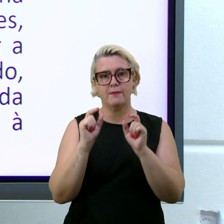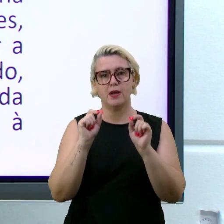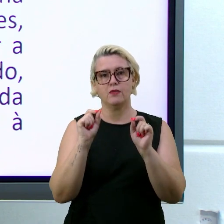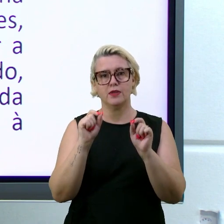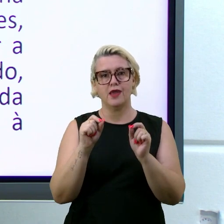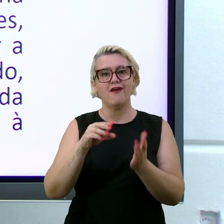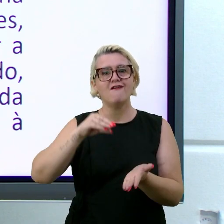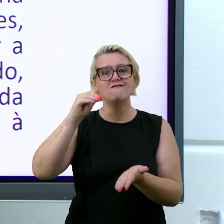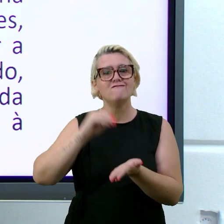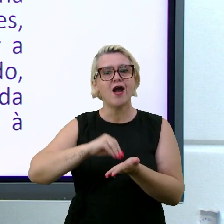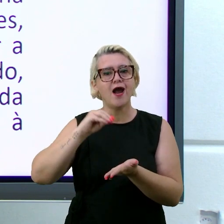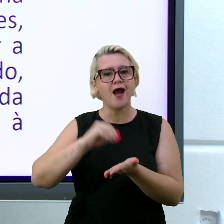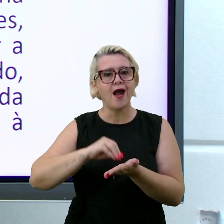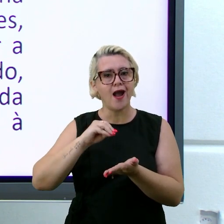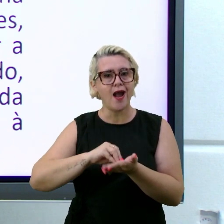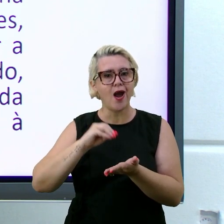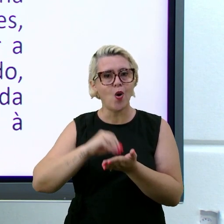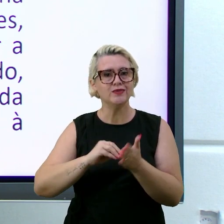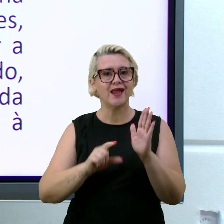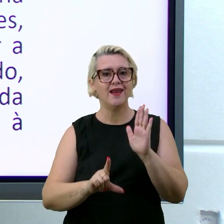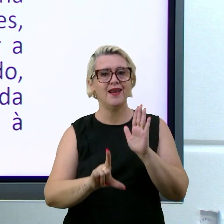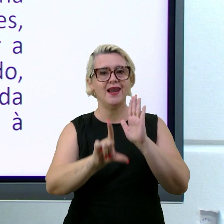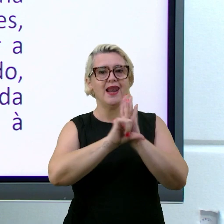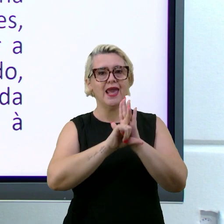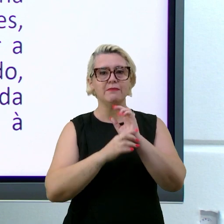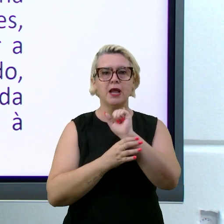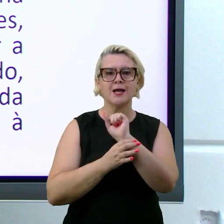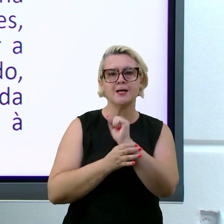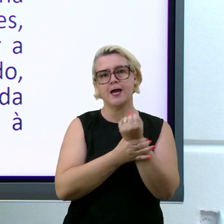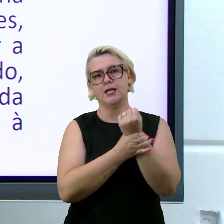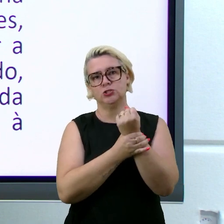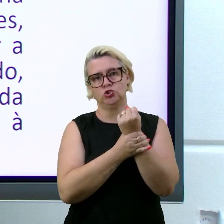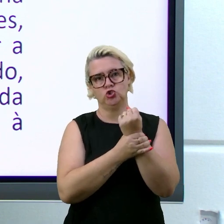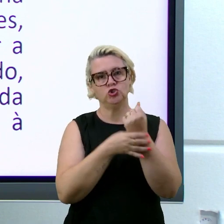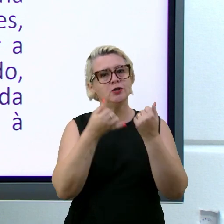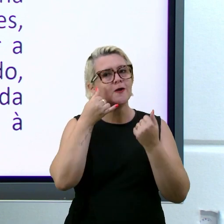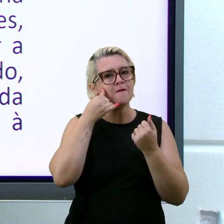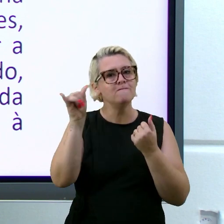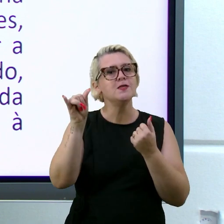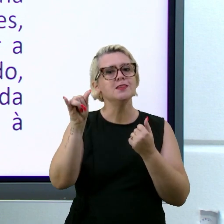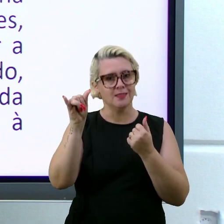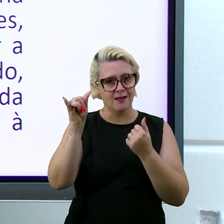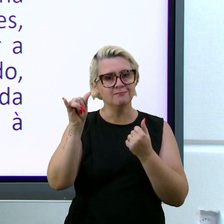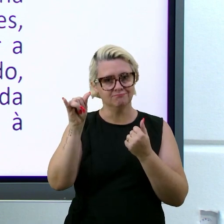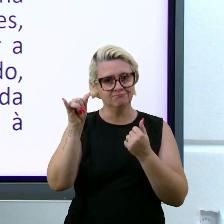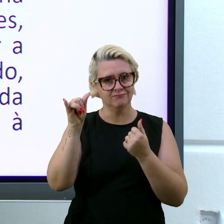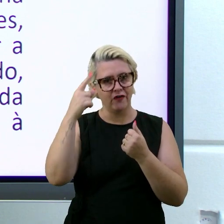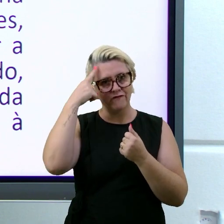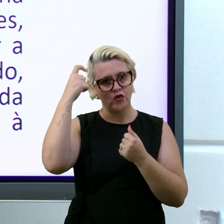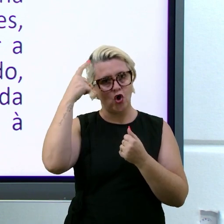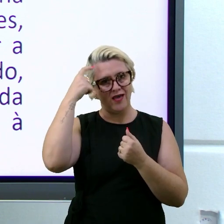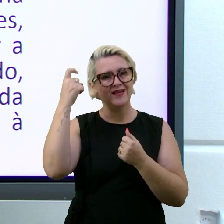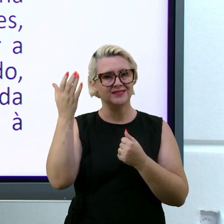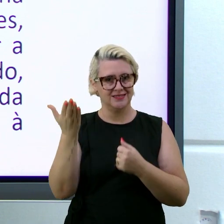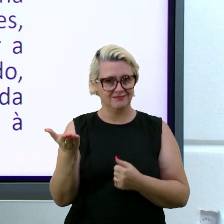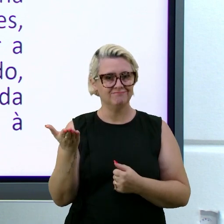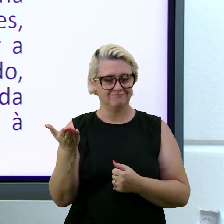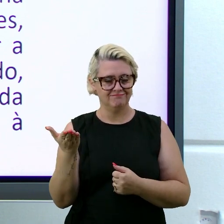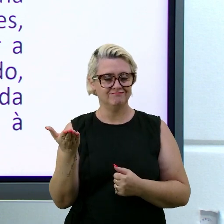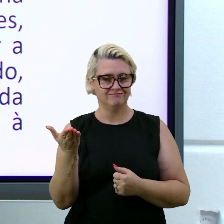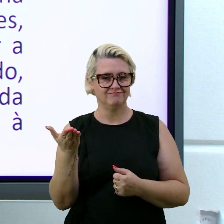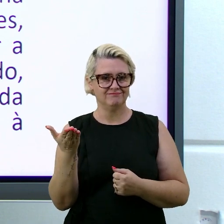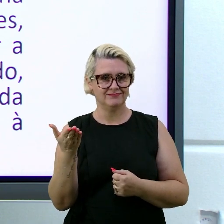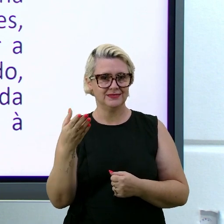a insuficiência das leis para combater, dos mecanismos legais, de leis,